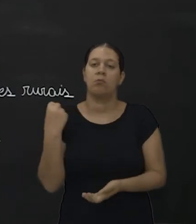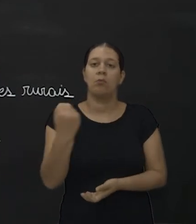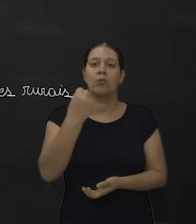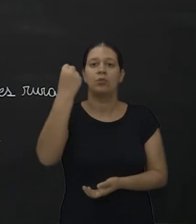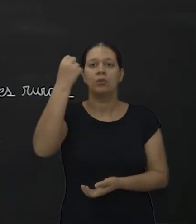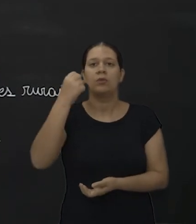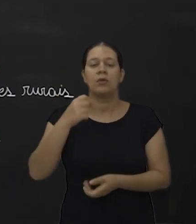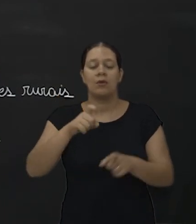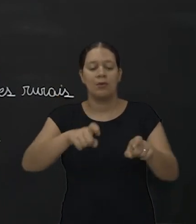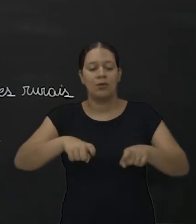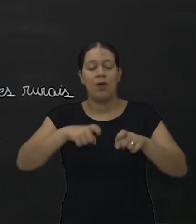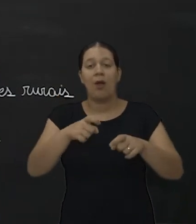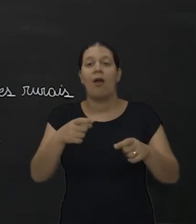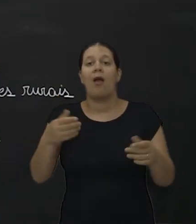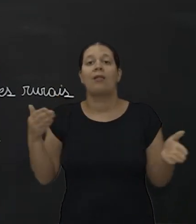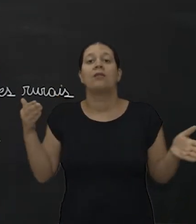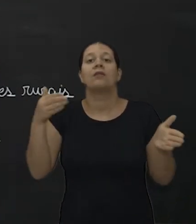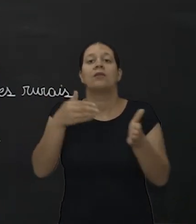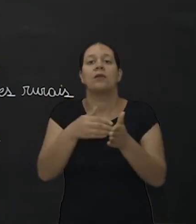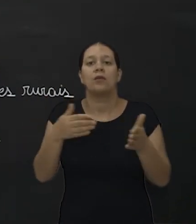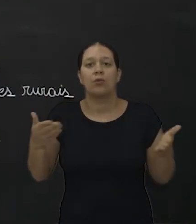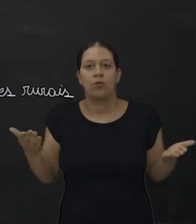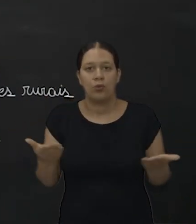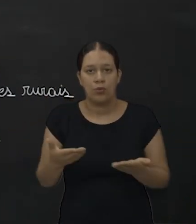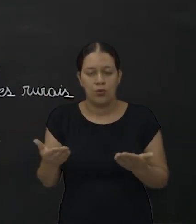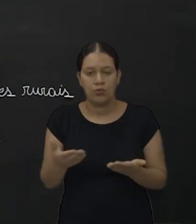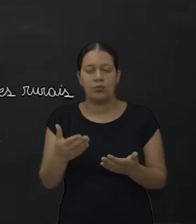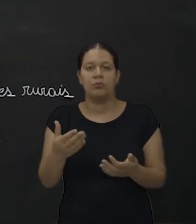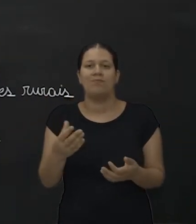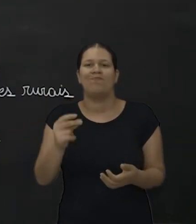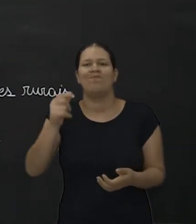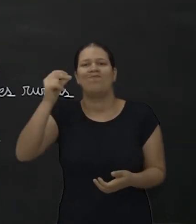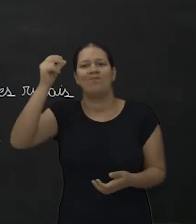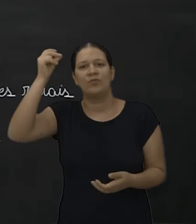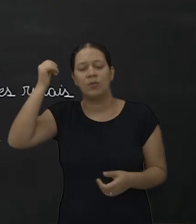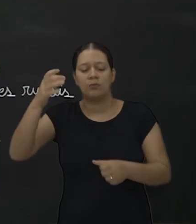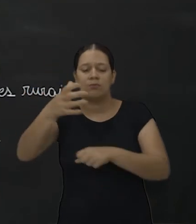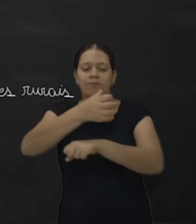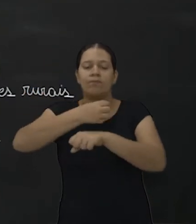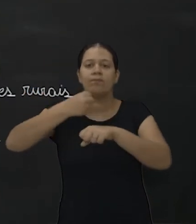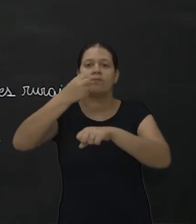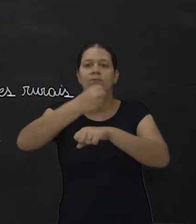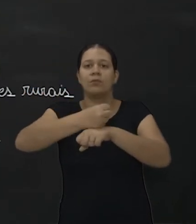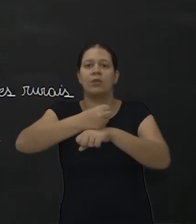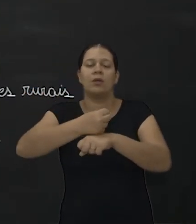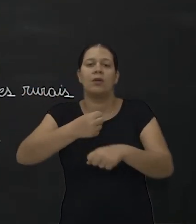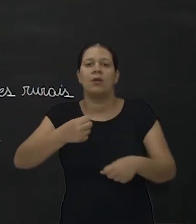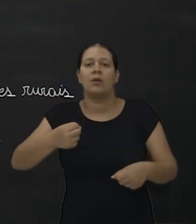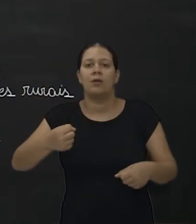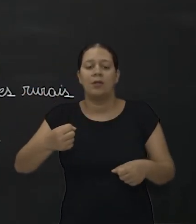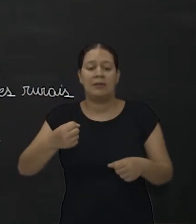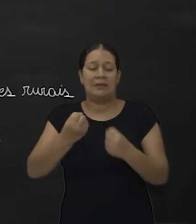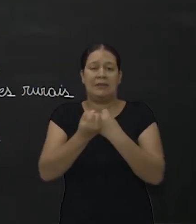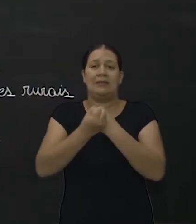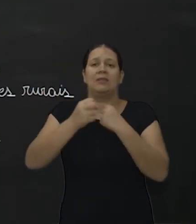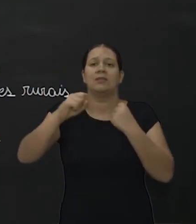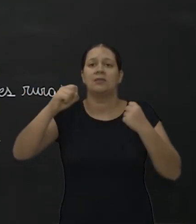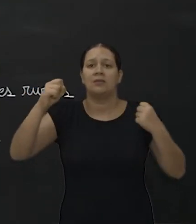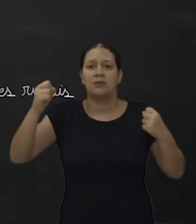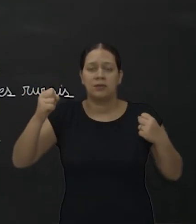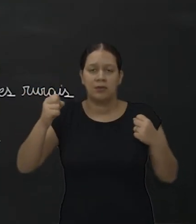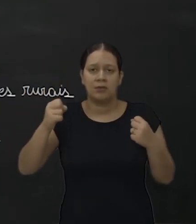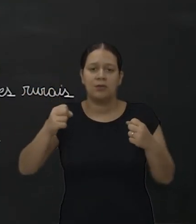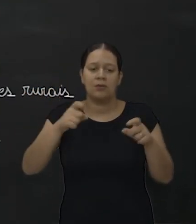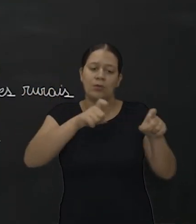campo no Brasil até hoje. Desde o tempo colonial, essa divisão foi feita em grandes propriedades rurais e